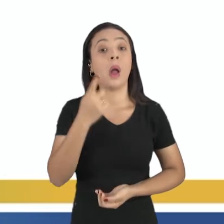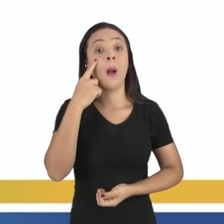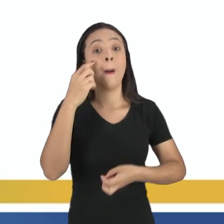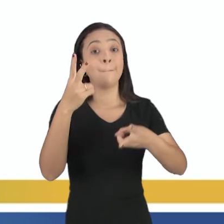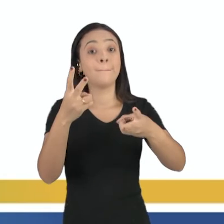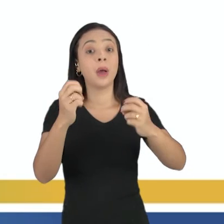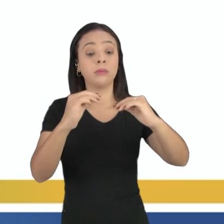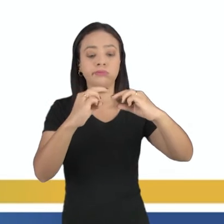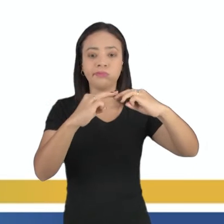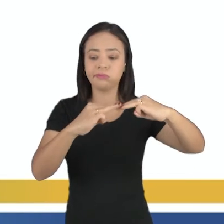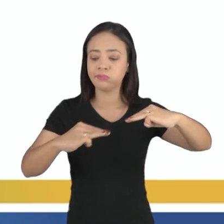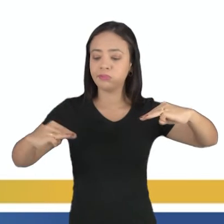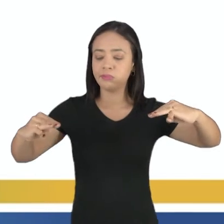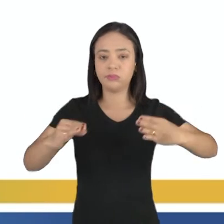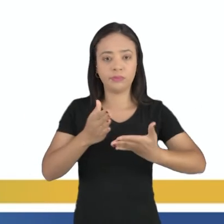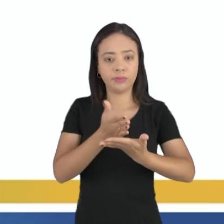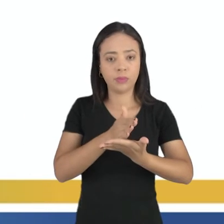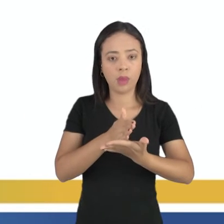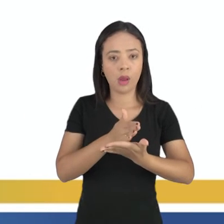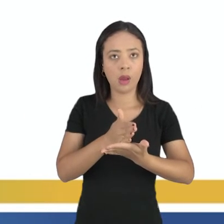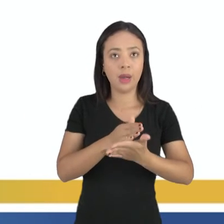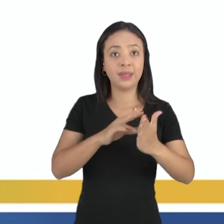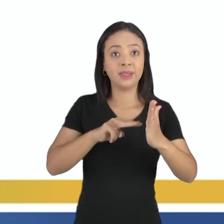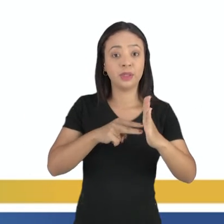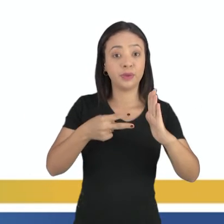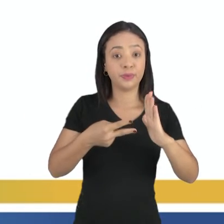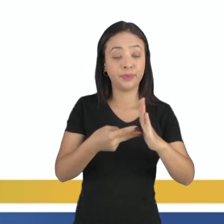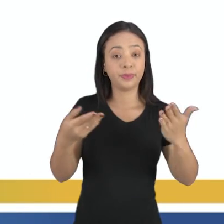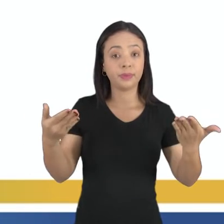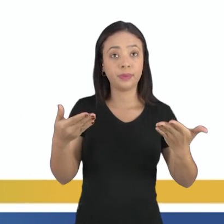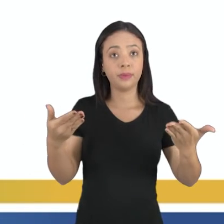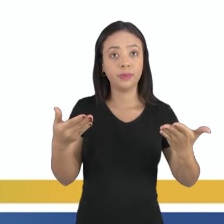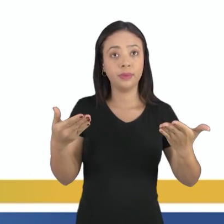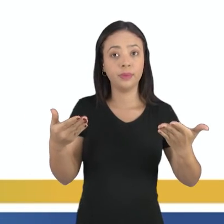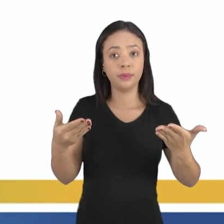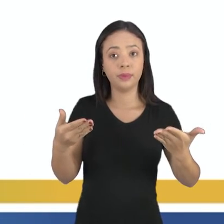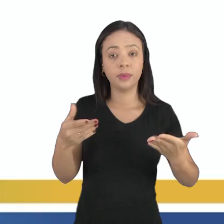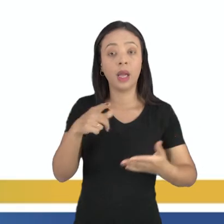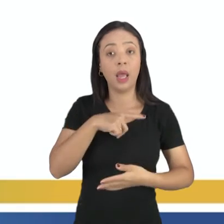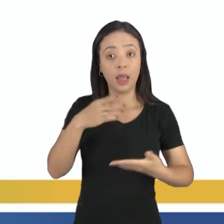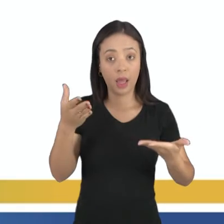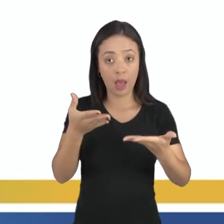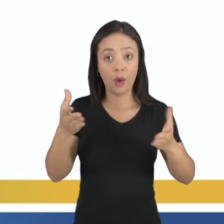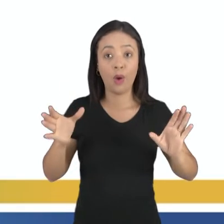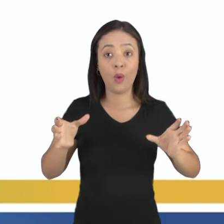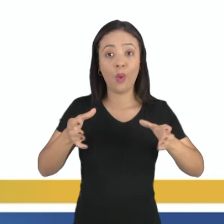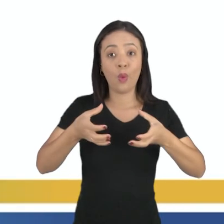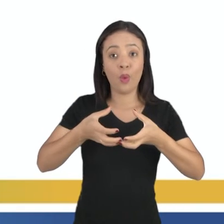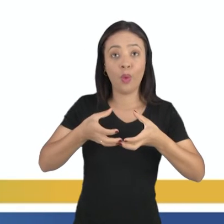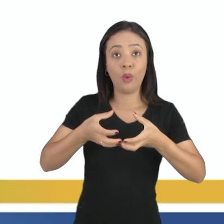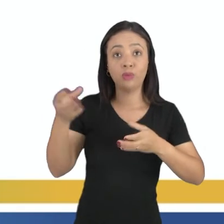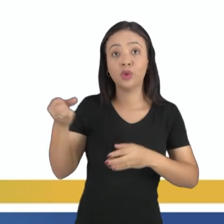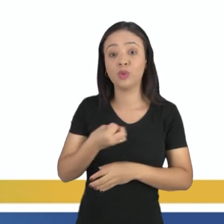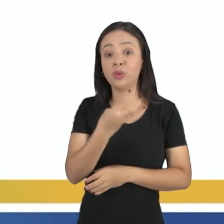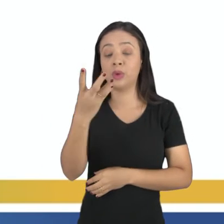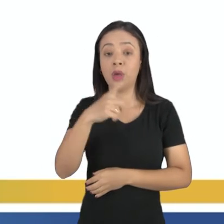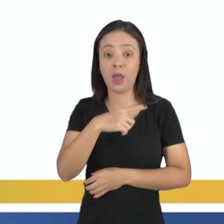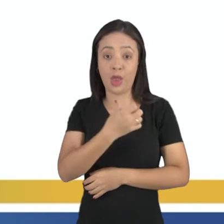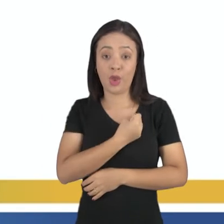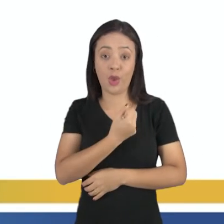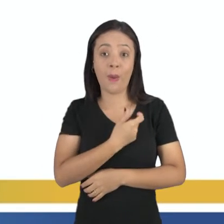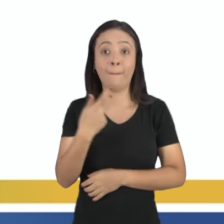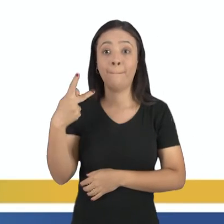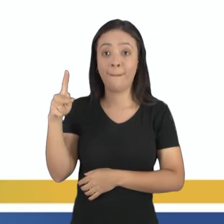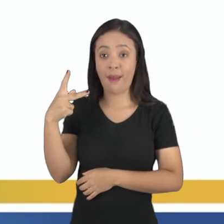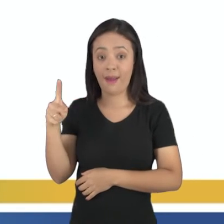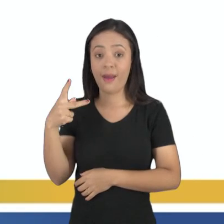Perceba que a mediana, né, corresponderá neste caso, já que temos um conjunto aí com quantidade de números pares,